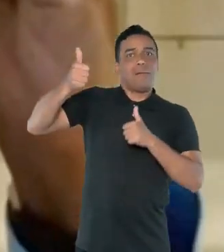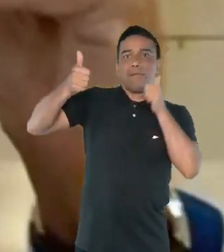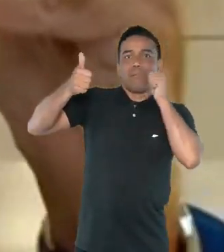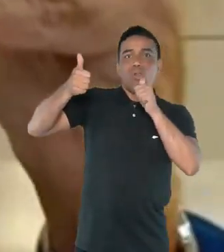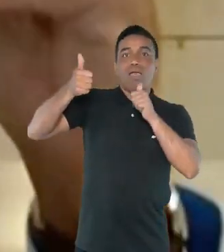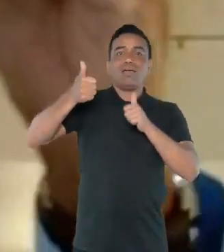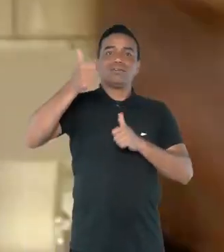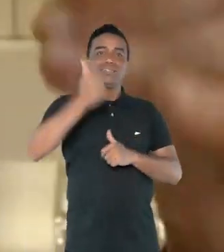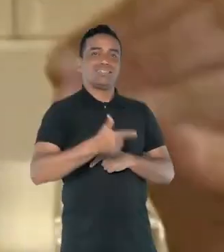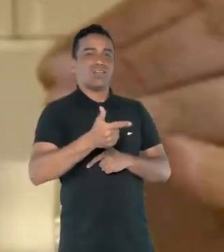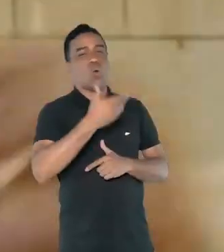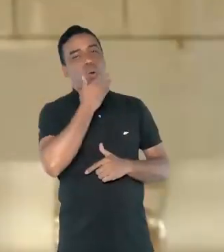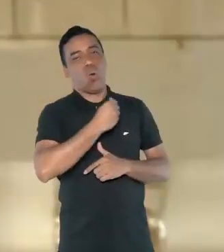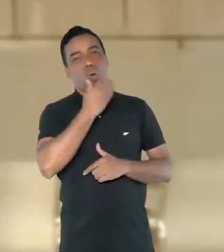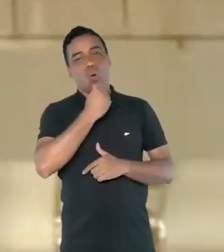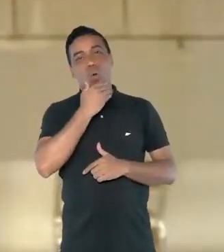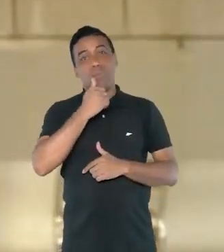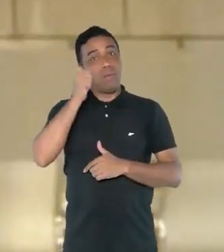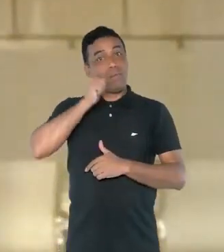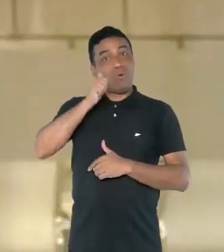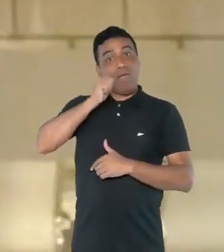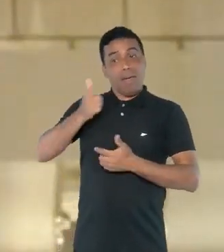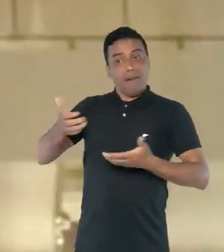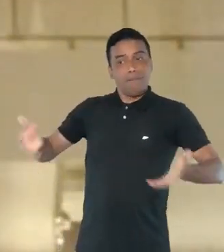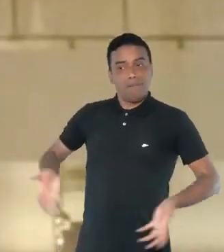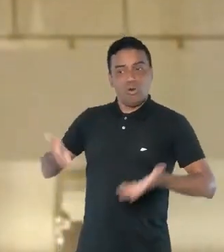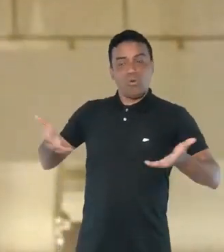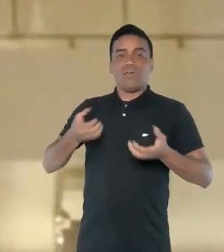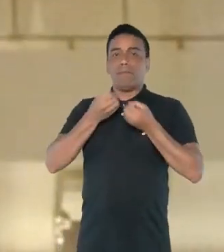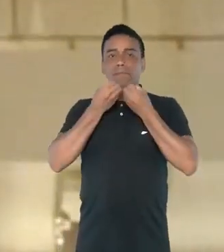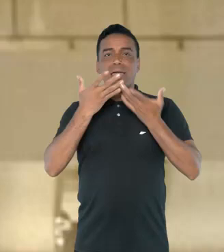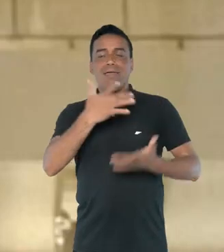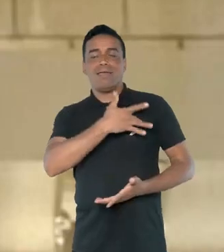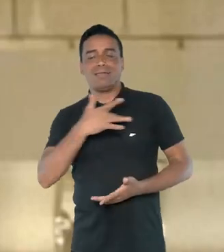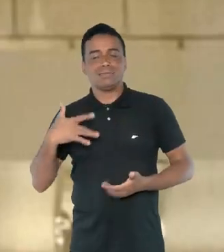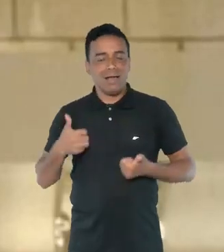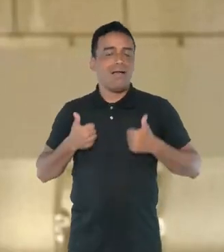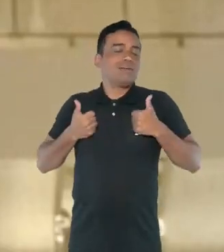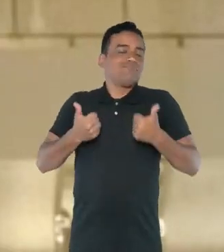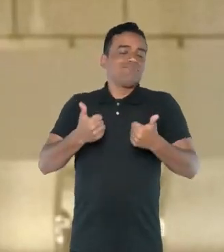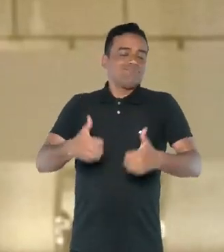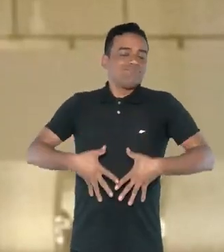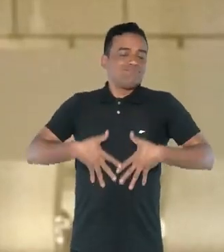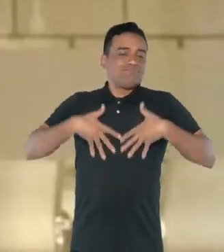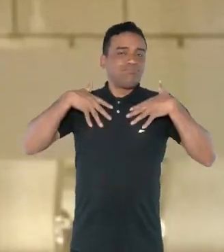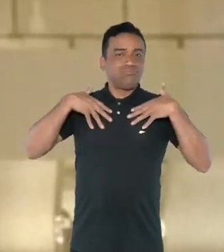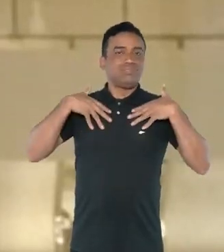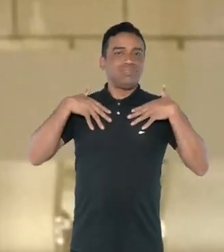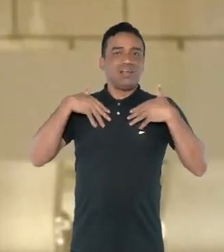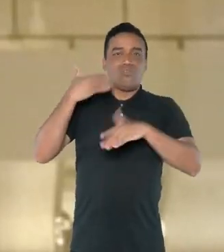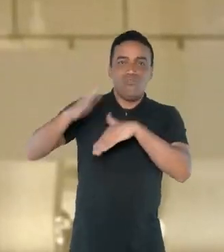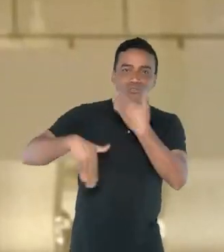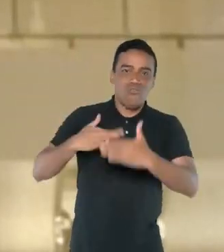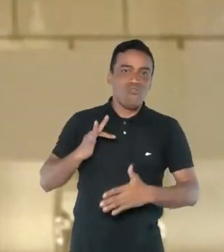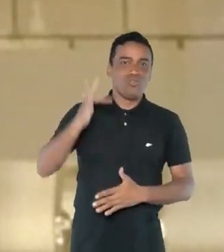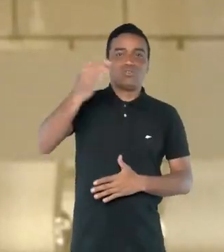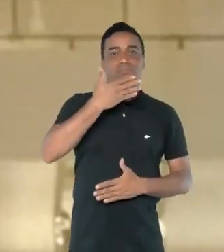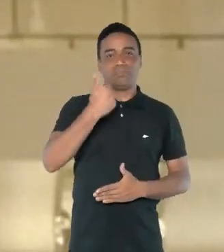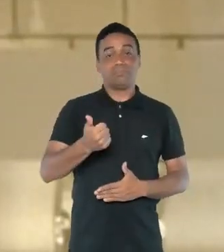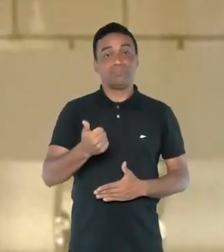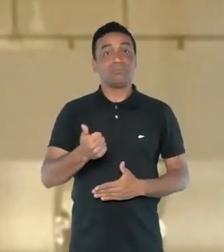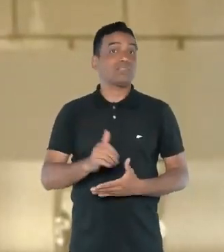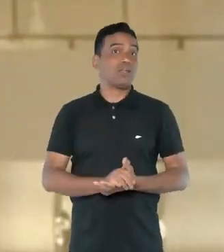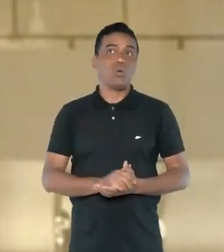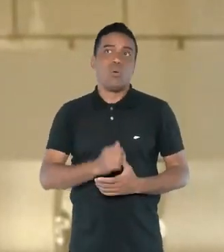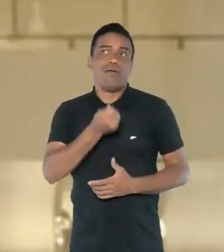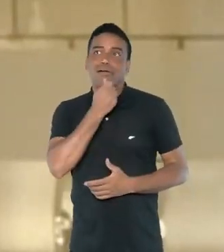e próxima de promover o bem-estar e a prosperidade. Eu costumo dizer, é interessante isso,